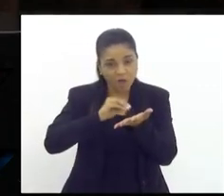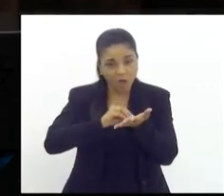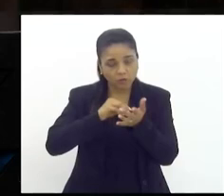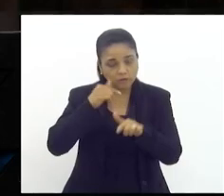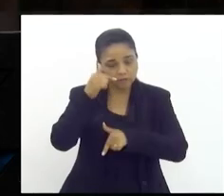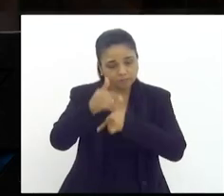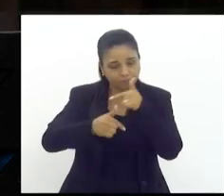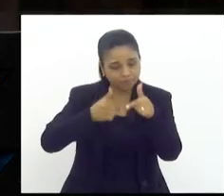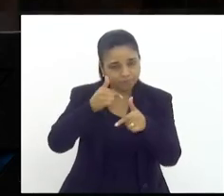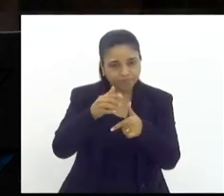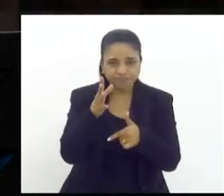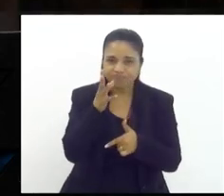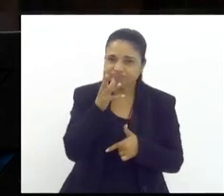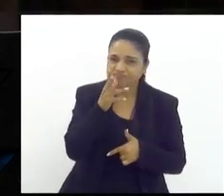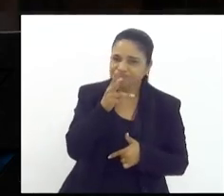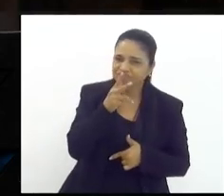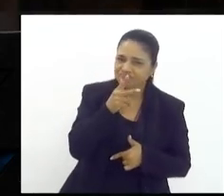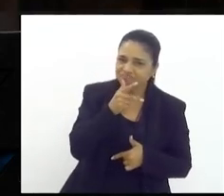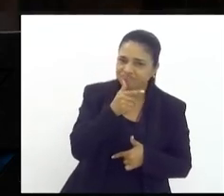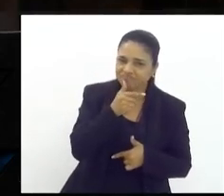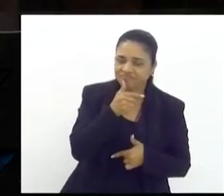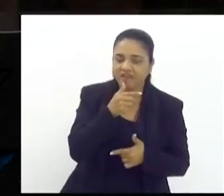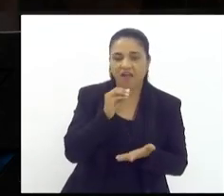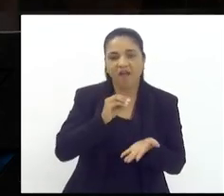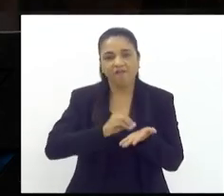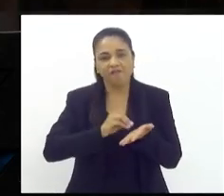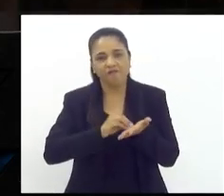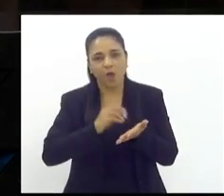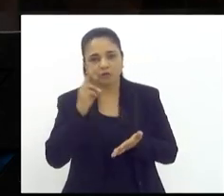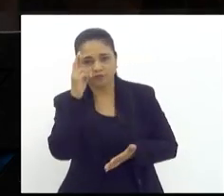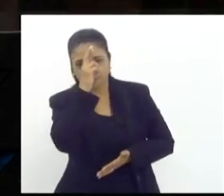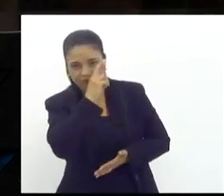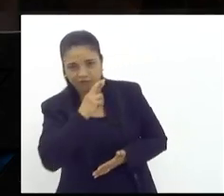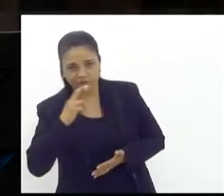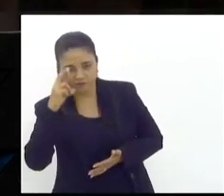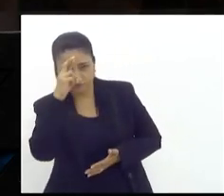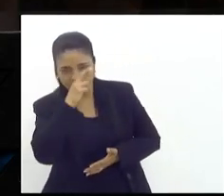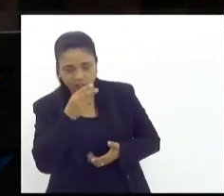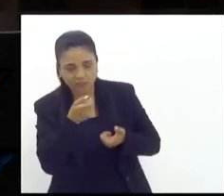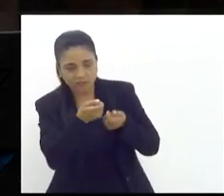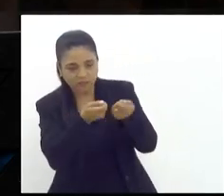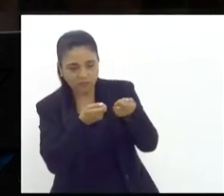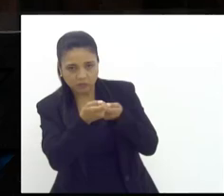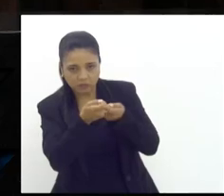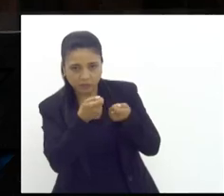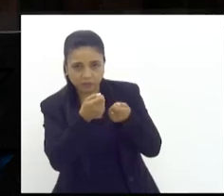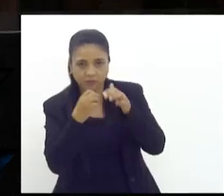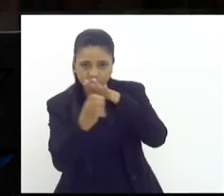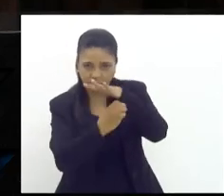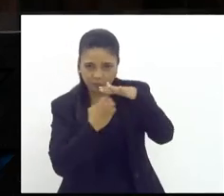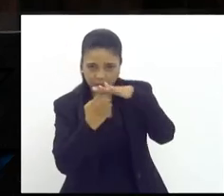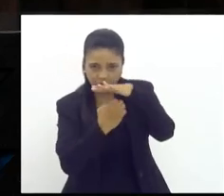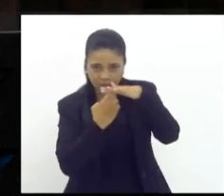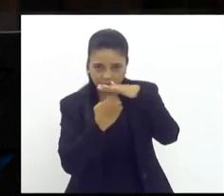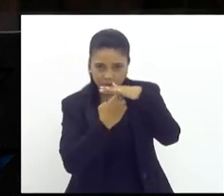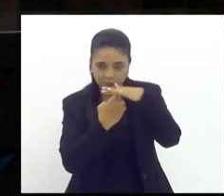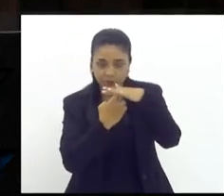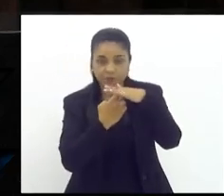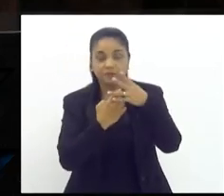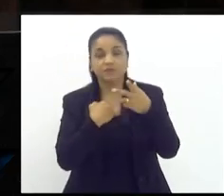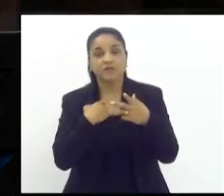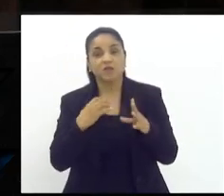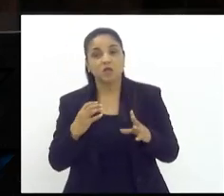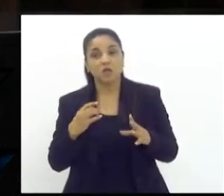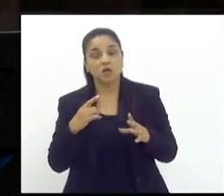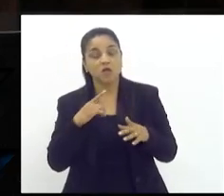amorosidade e a não fiscalização das agências reguladoras somos